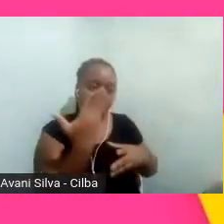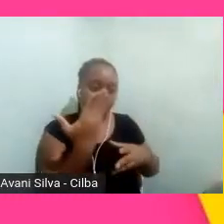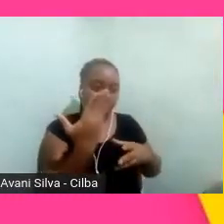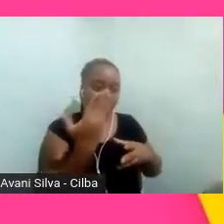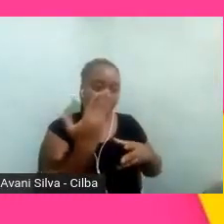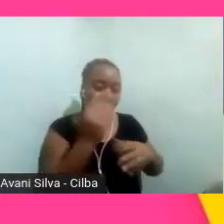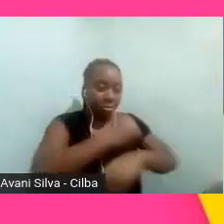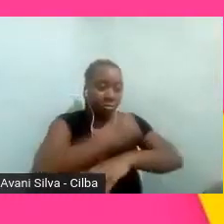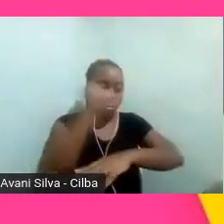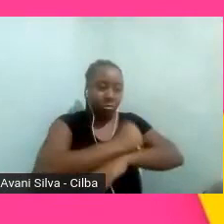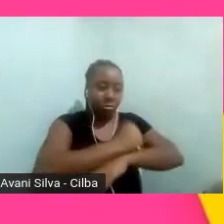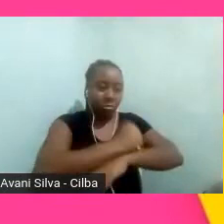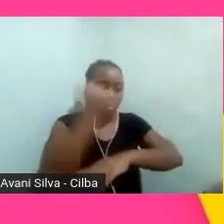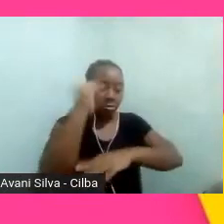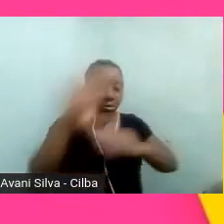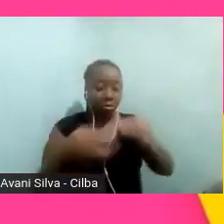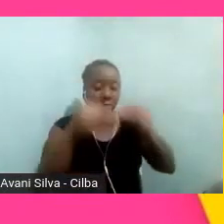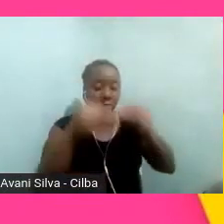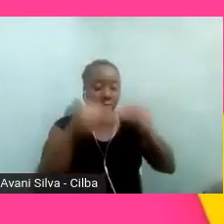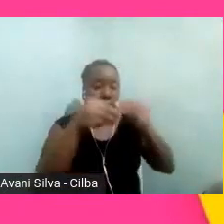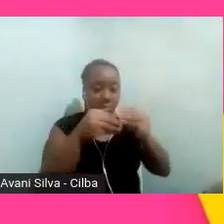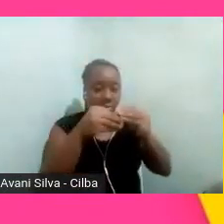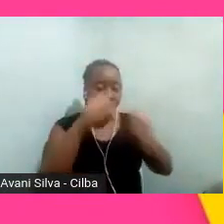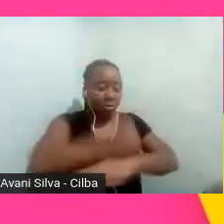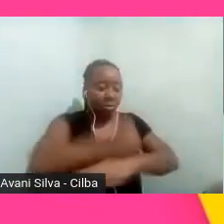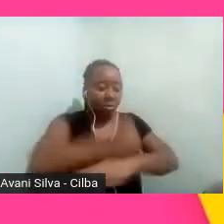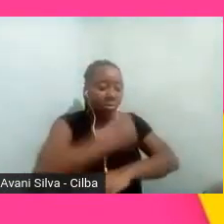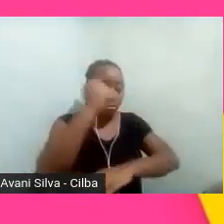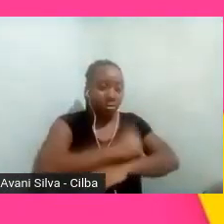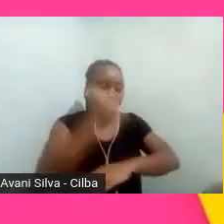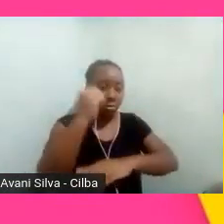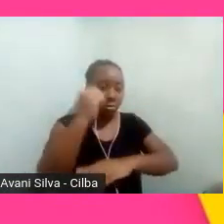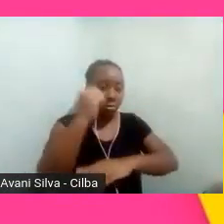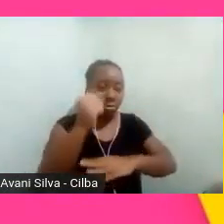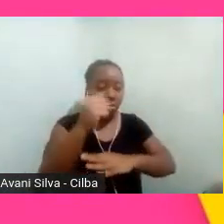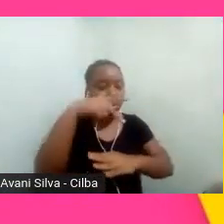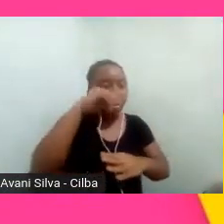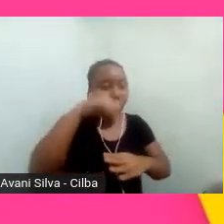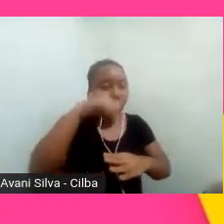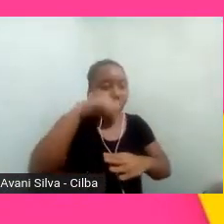o complemento, que eu digo que a janela é um pino de output.